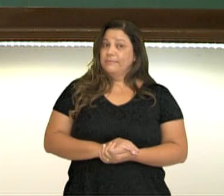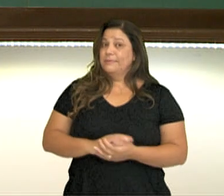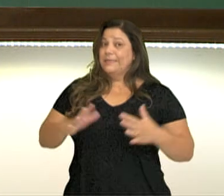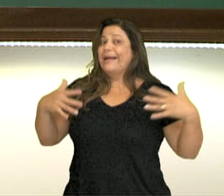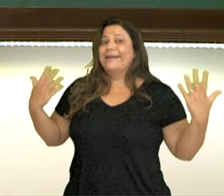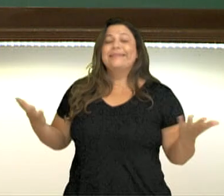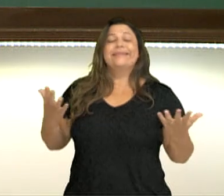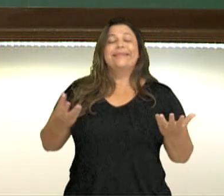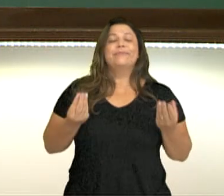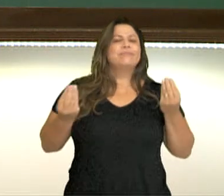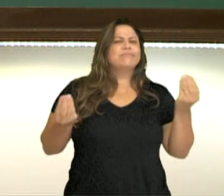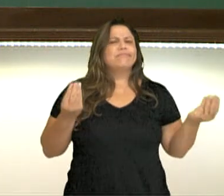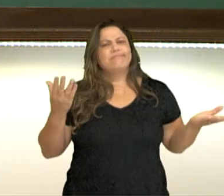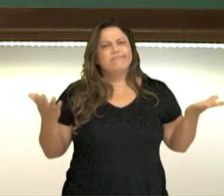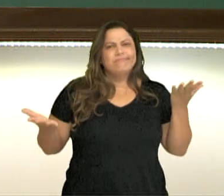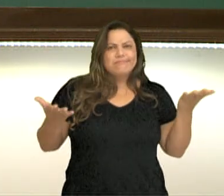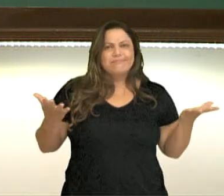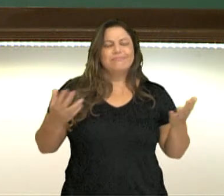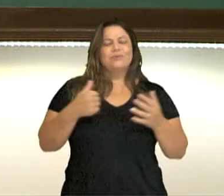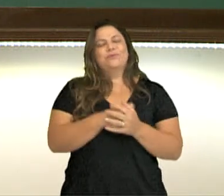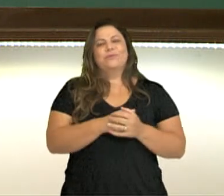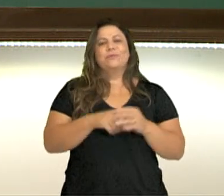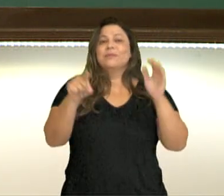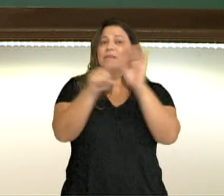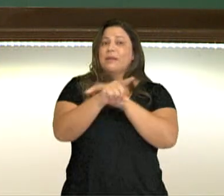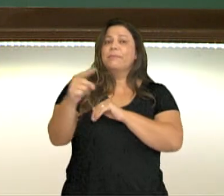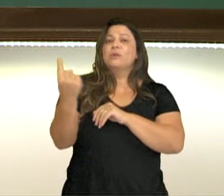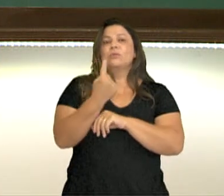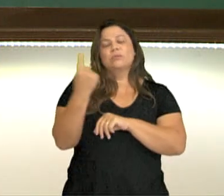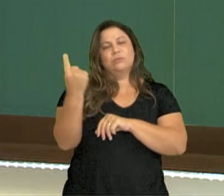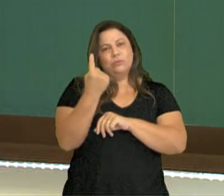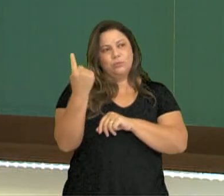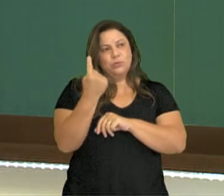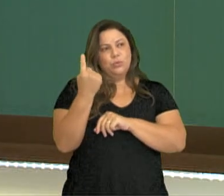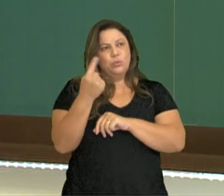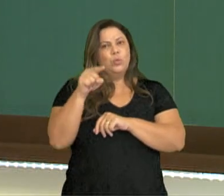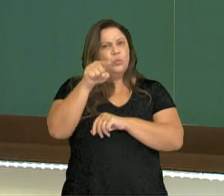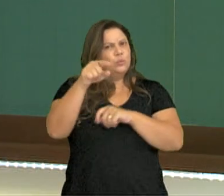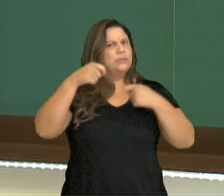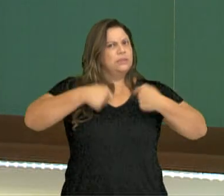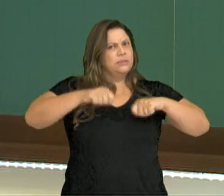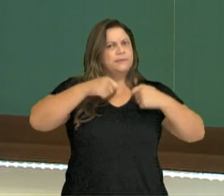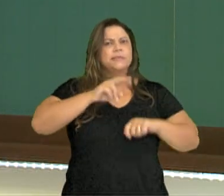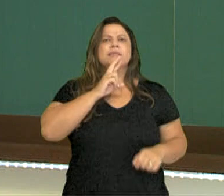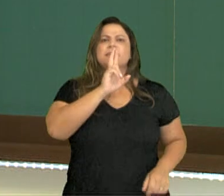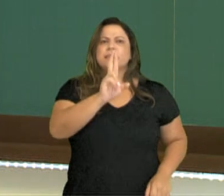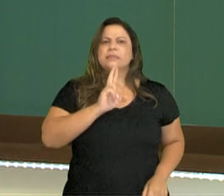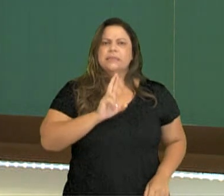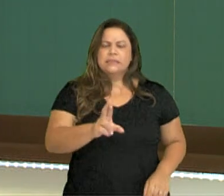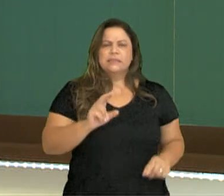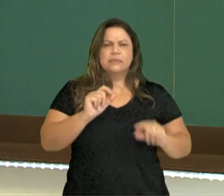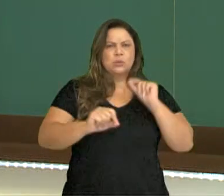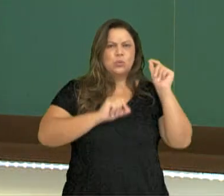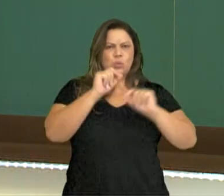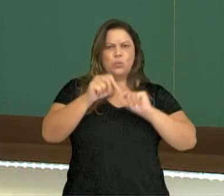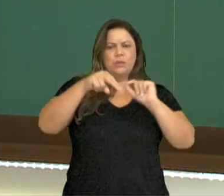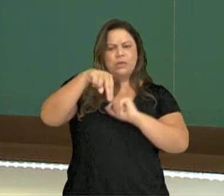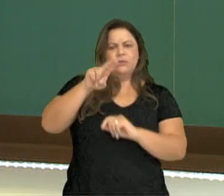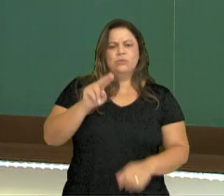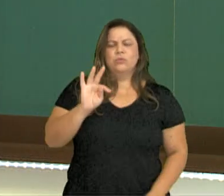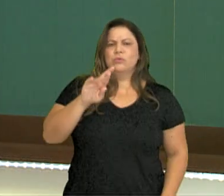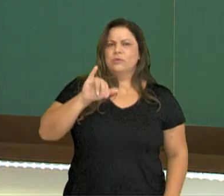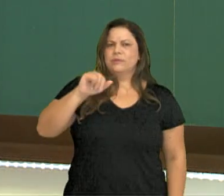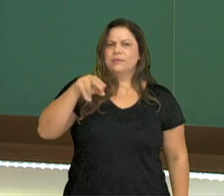Então, como foram? Na pergunta número 1, então vocês precisam responder como que é a nutrição